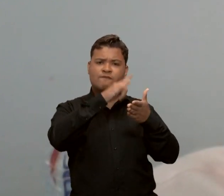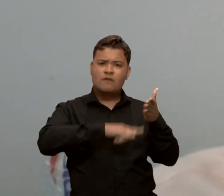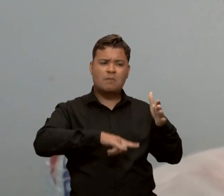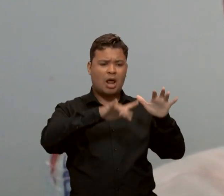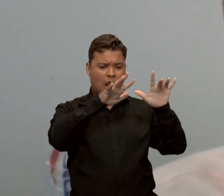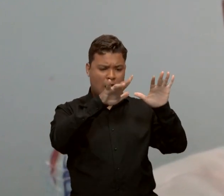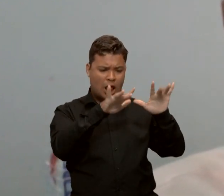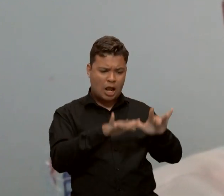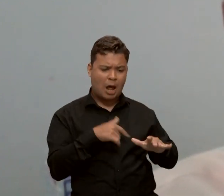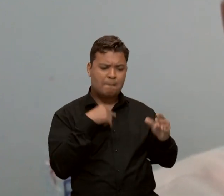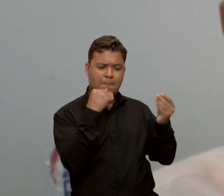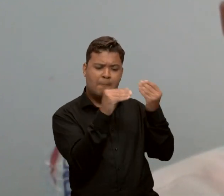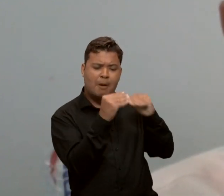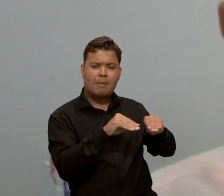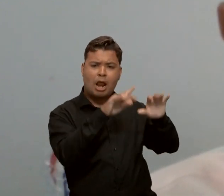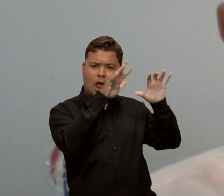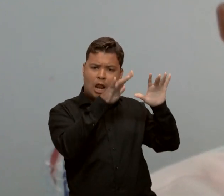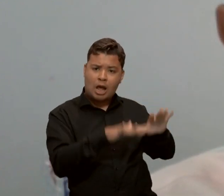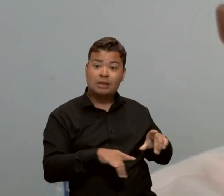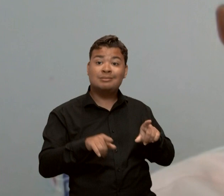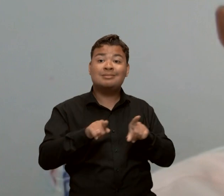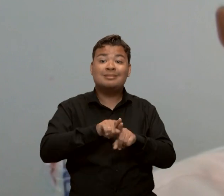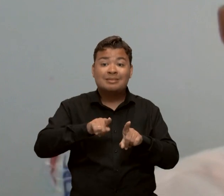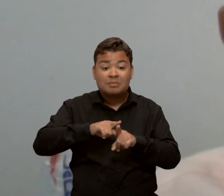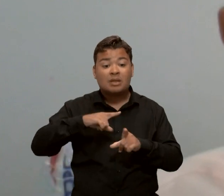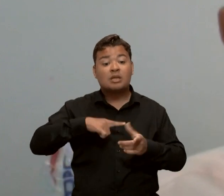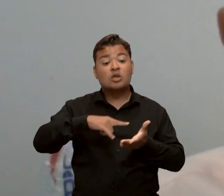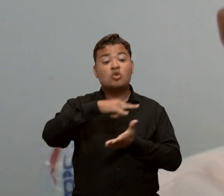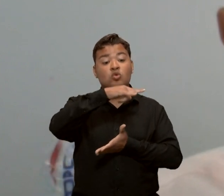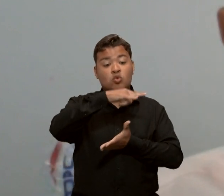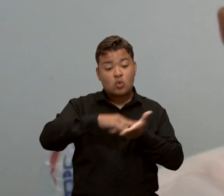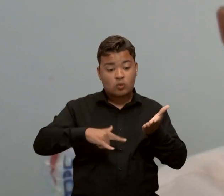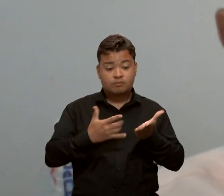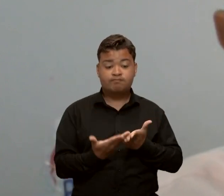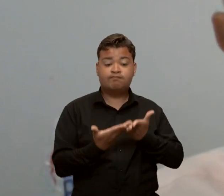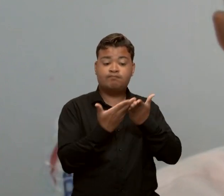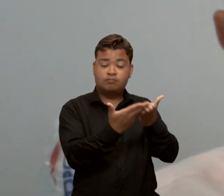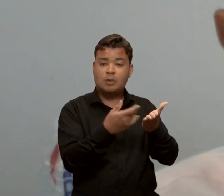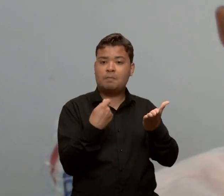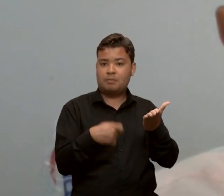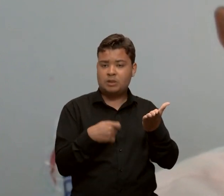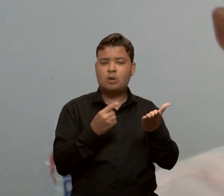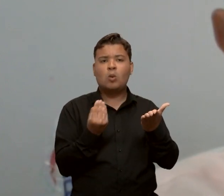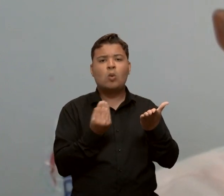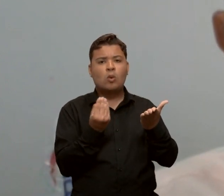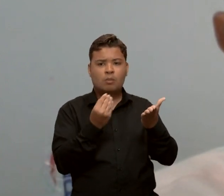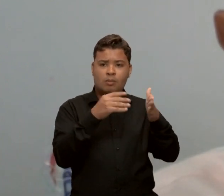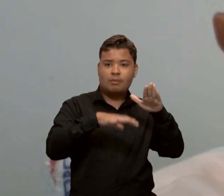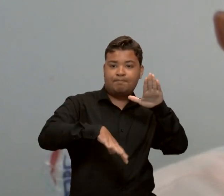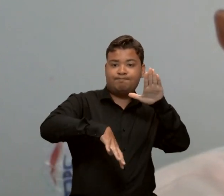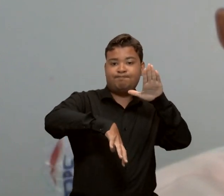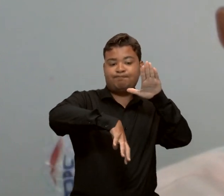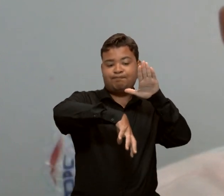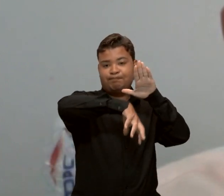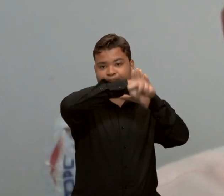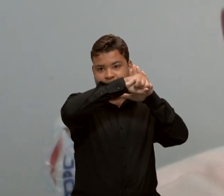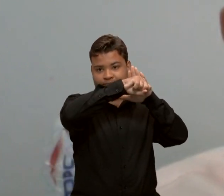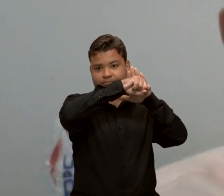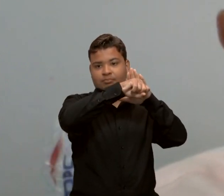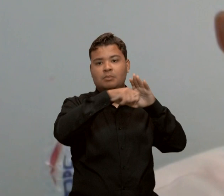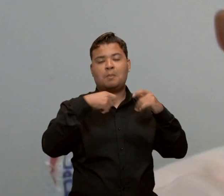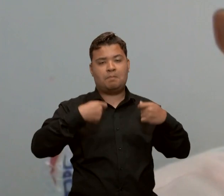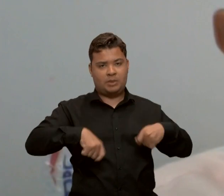uma documentação que eles precisam apresentá-la via upload, eles têm que subir esses arquivos